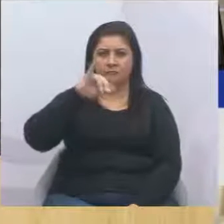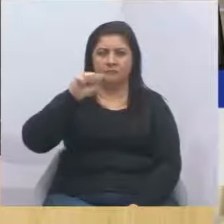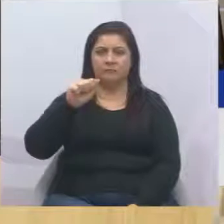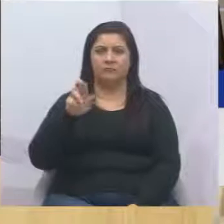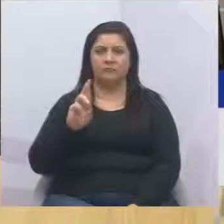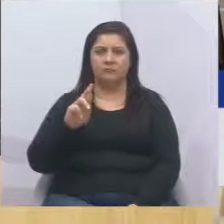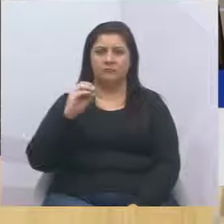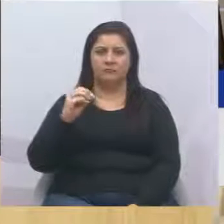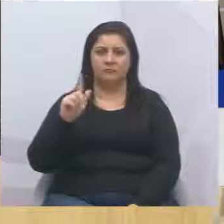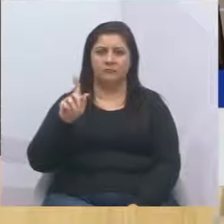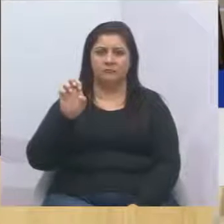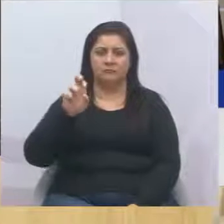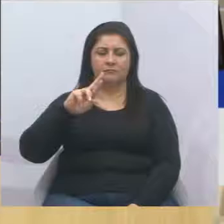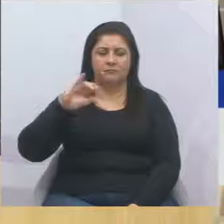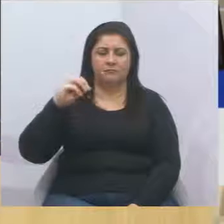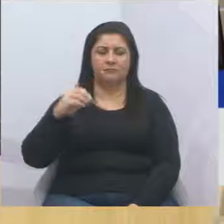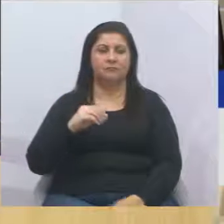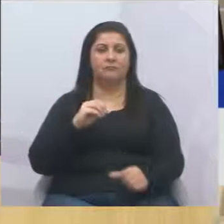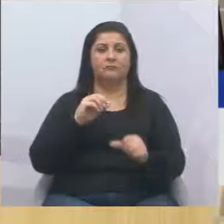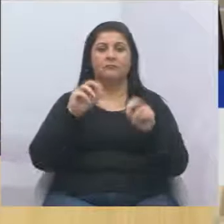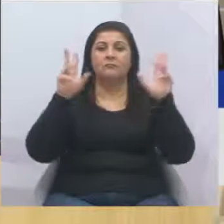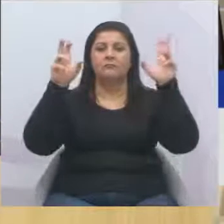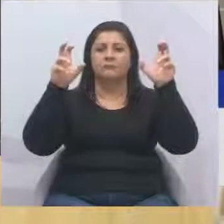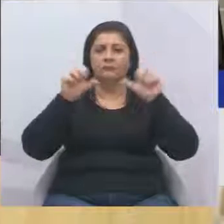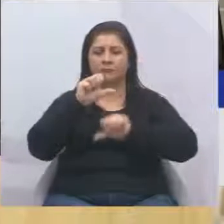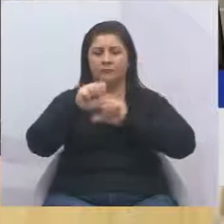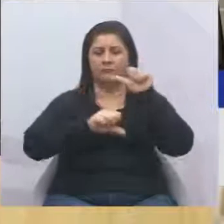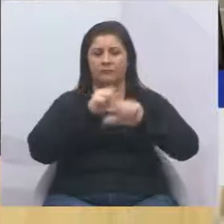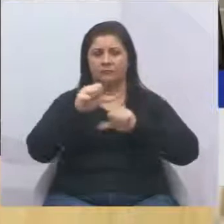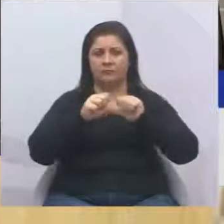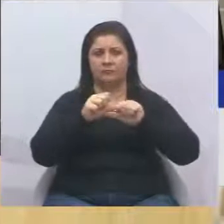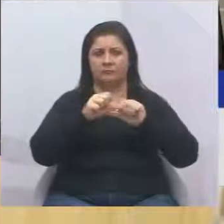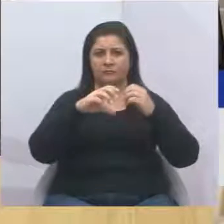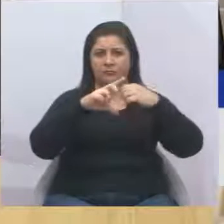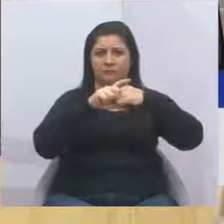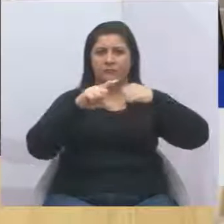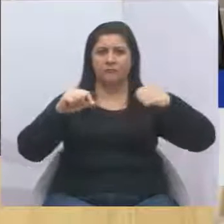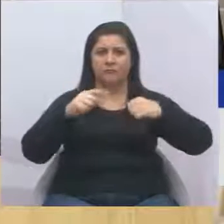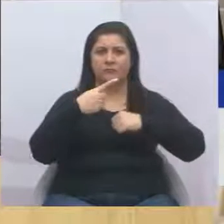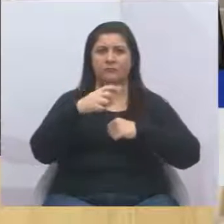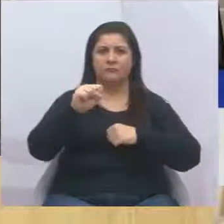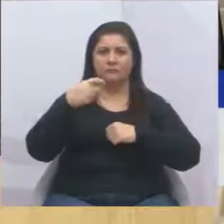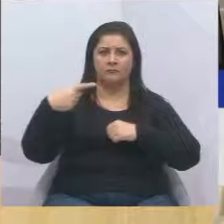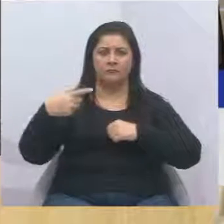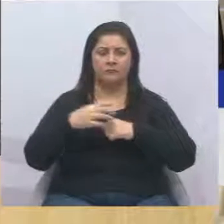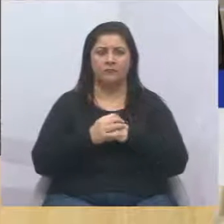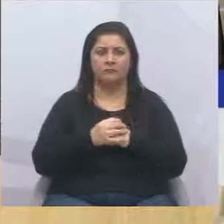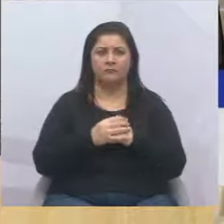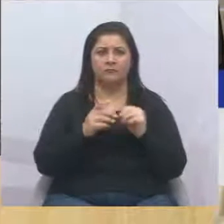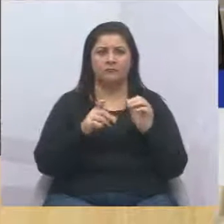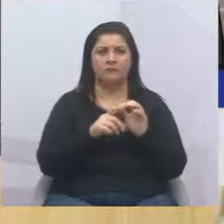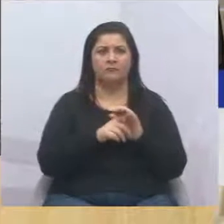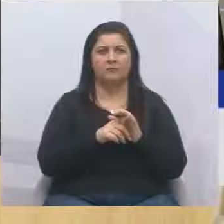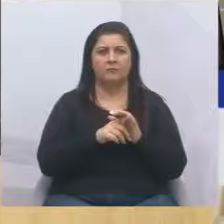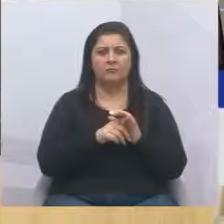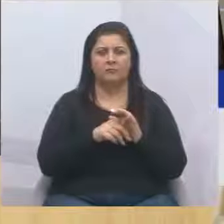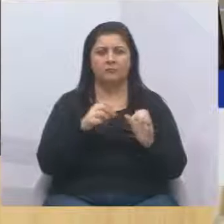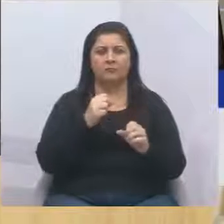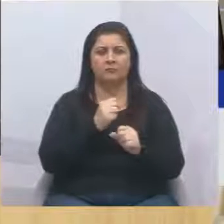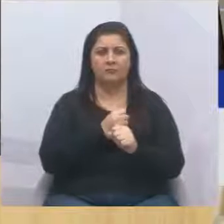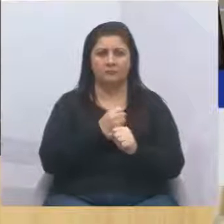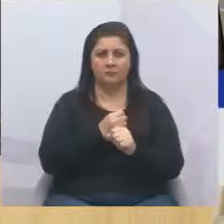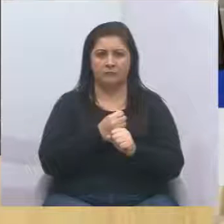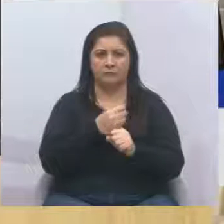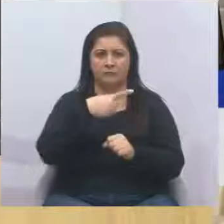Amizade. Assunto: altera o artigo 181 da Lei 2.761, de 31 de março